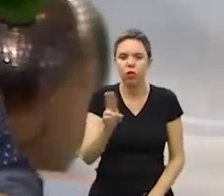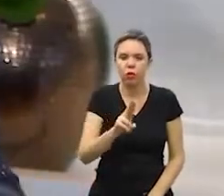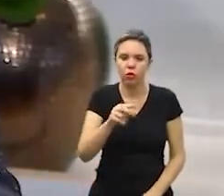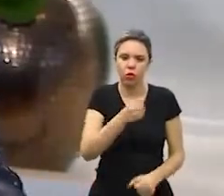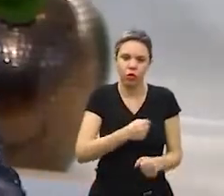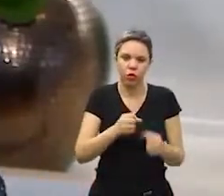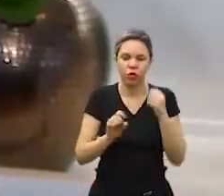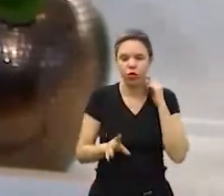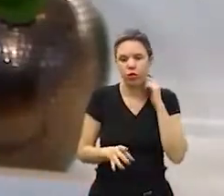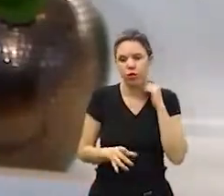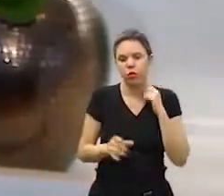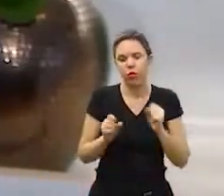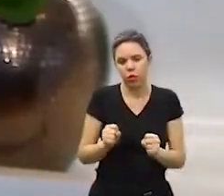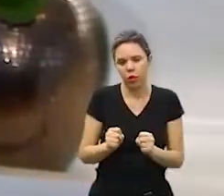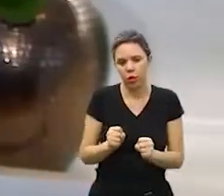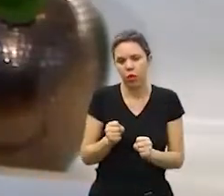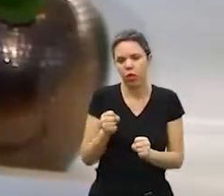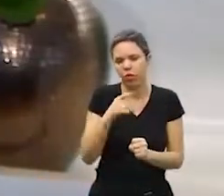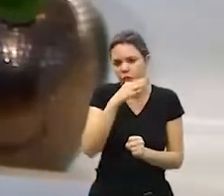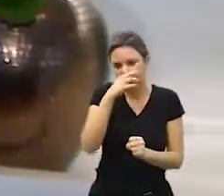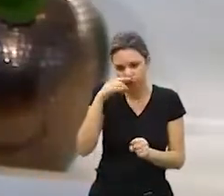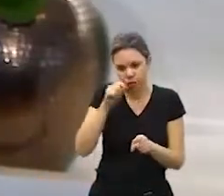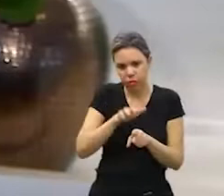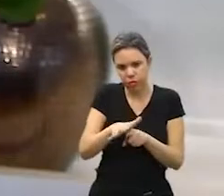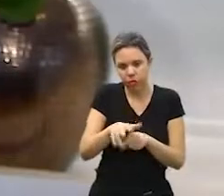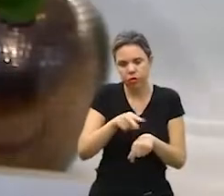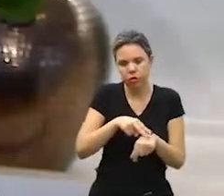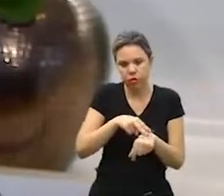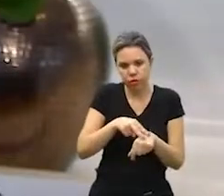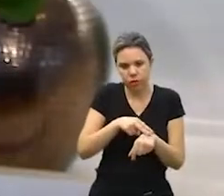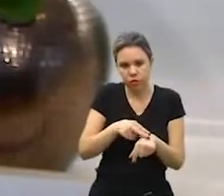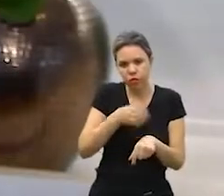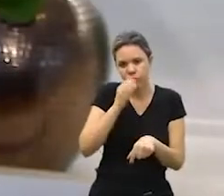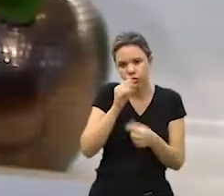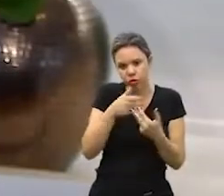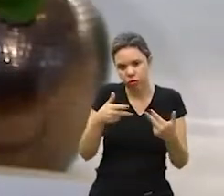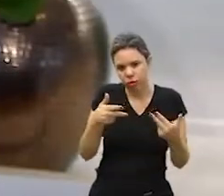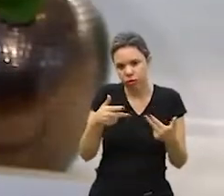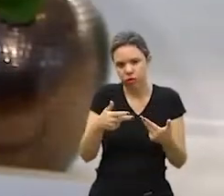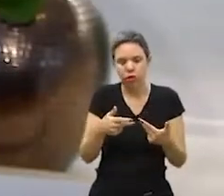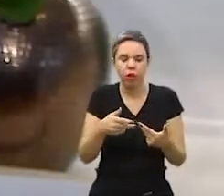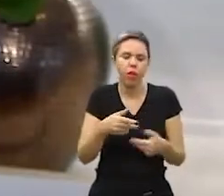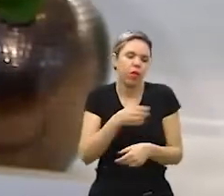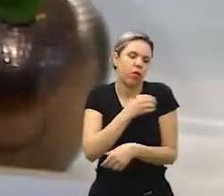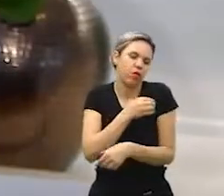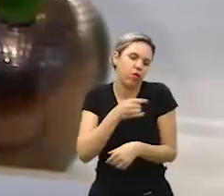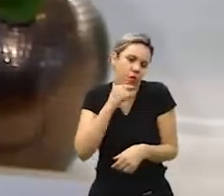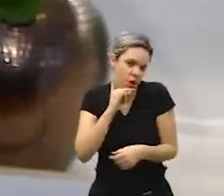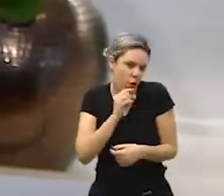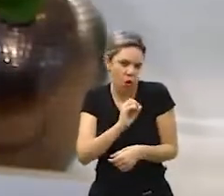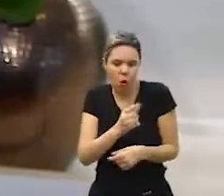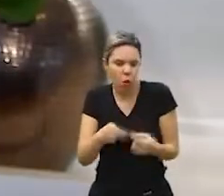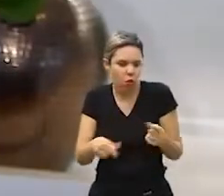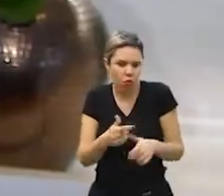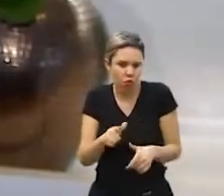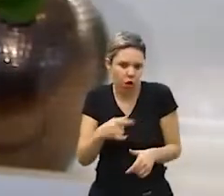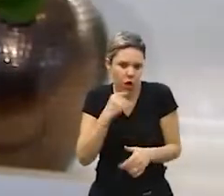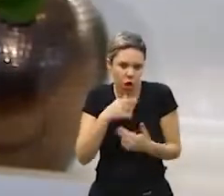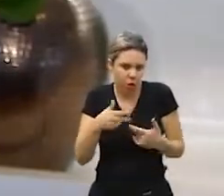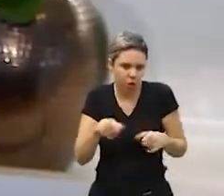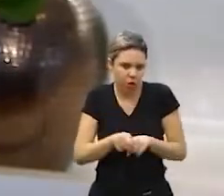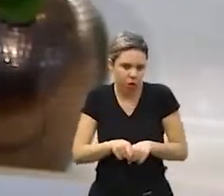cozinha. A gente pode usar também ervas aromáticas, tanto no coquetel, com álcool e sem álcool. Então, traz